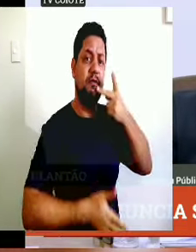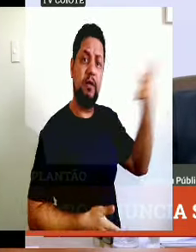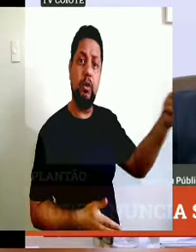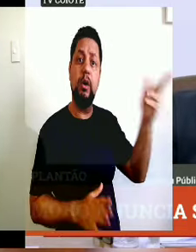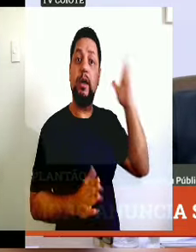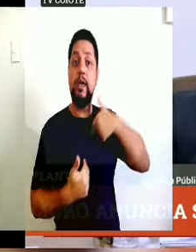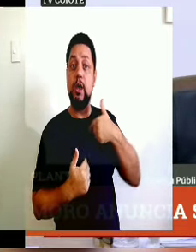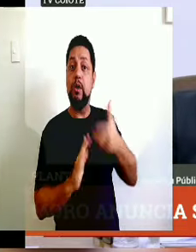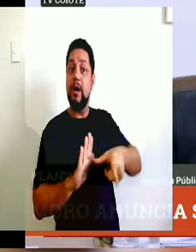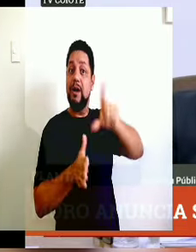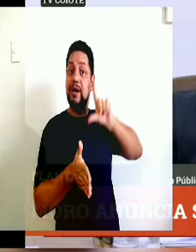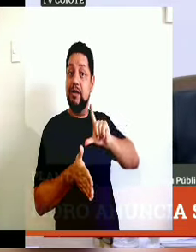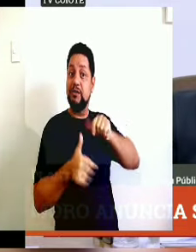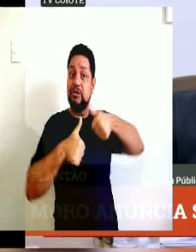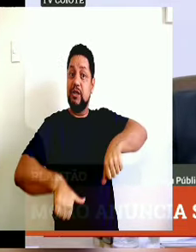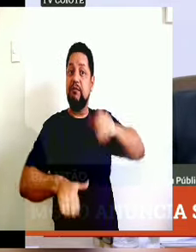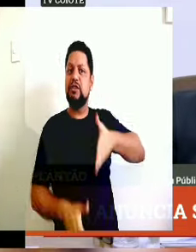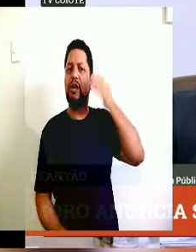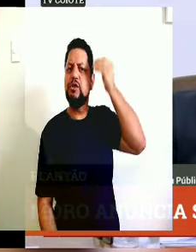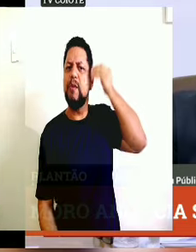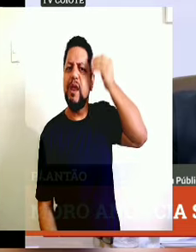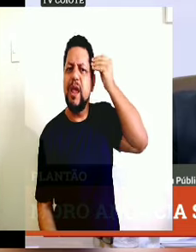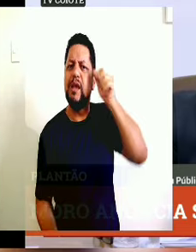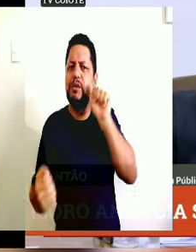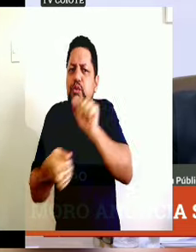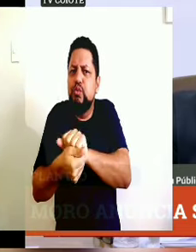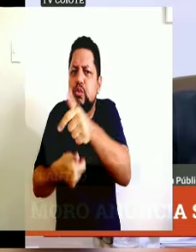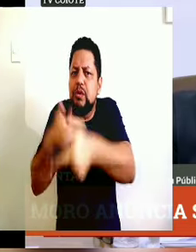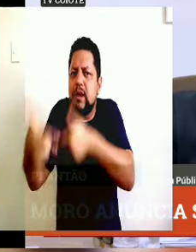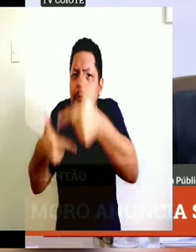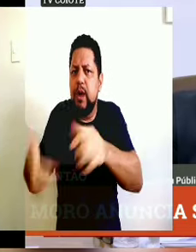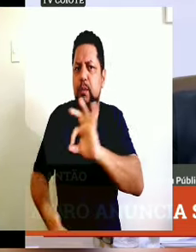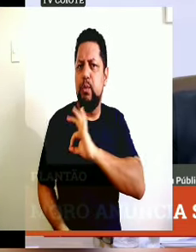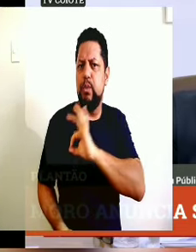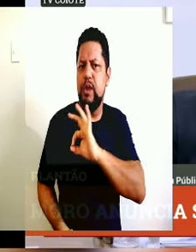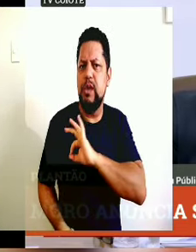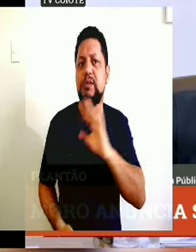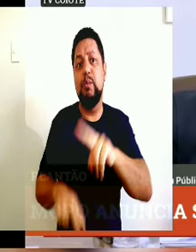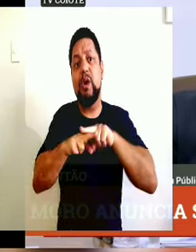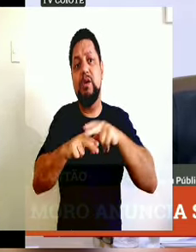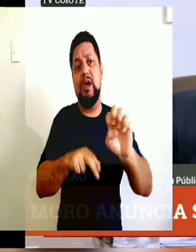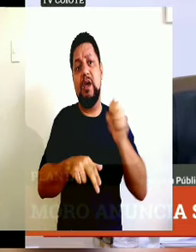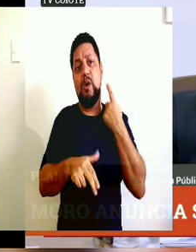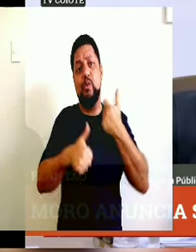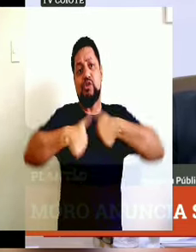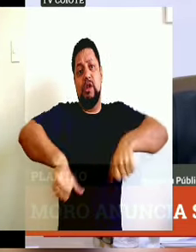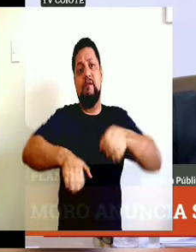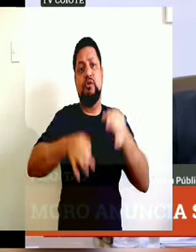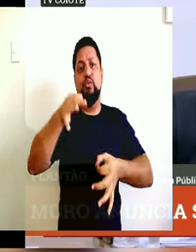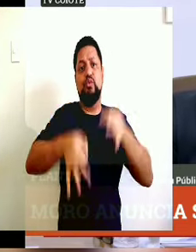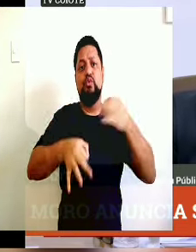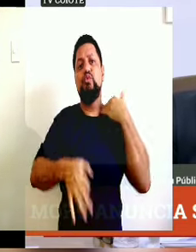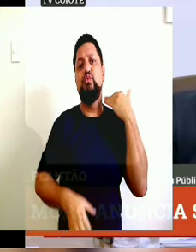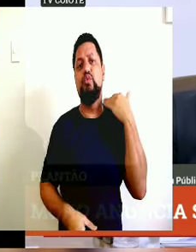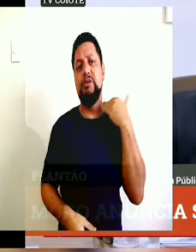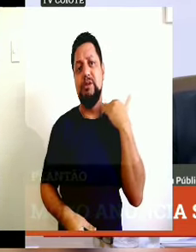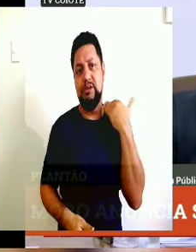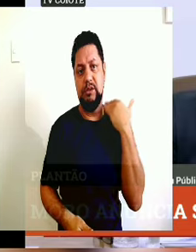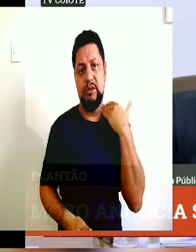por trabalhar, né, com polícia, como juiz, evidentemente, em relação à